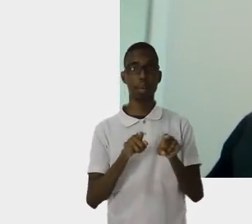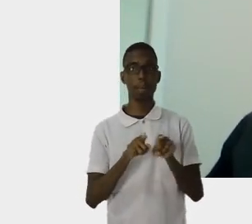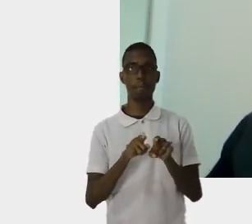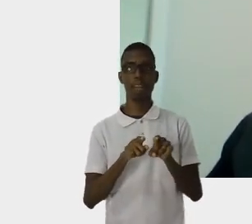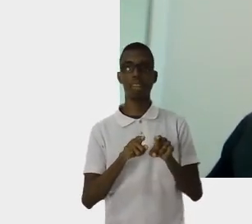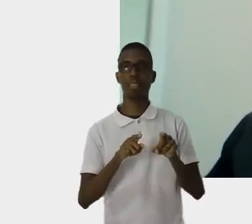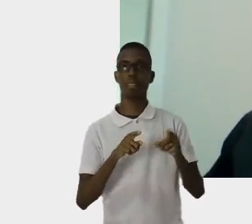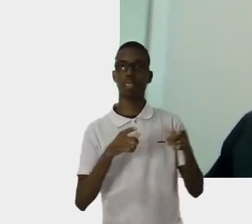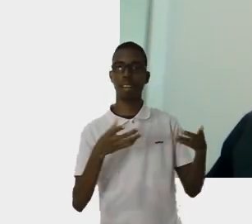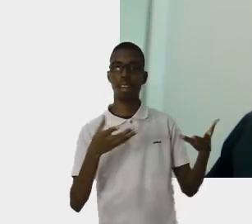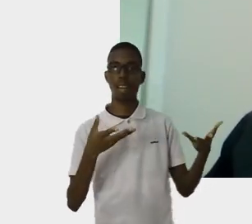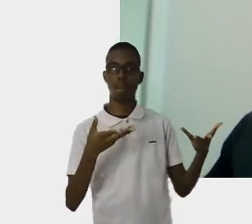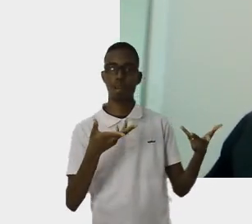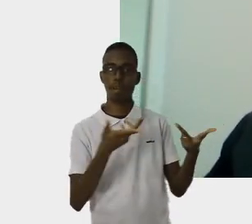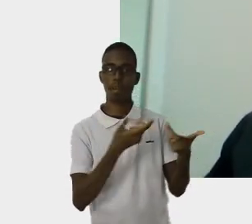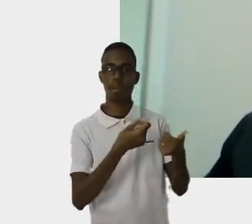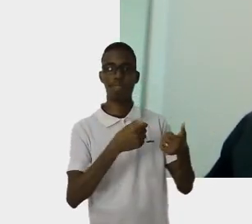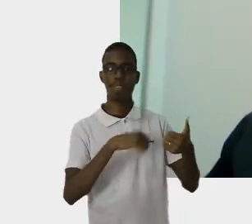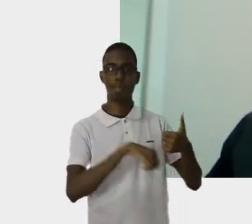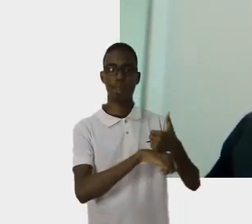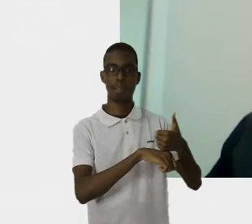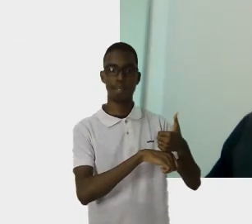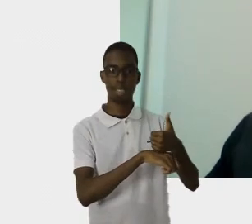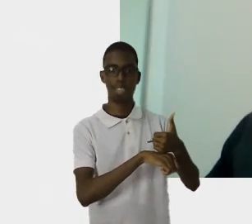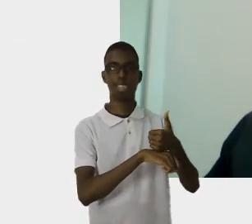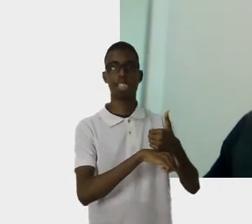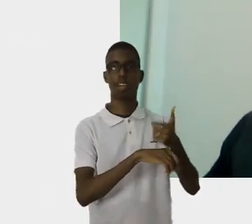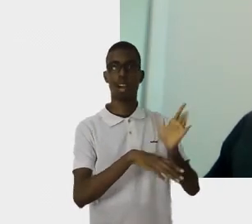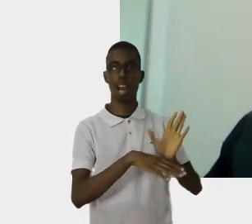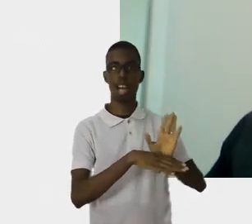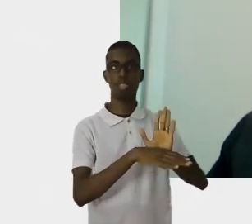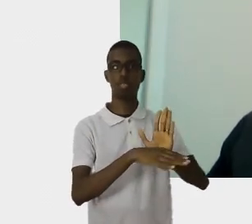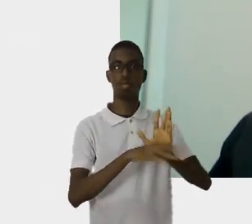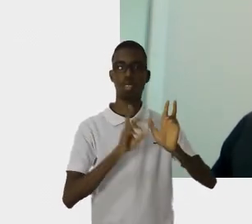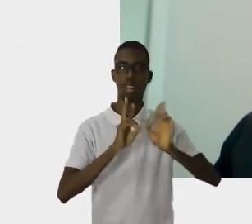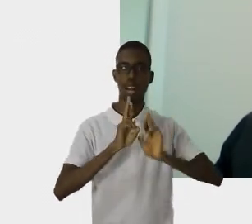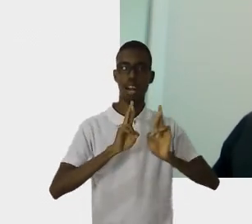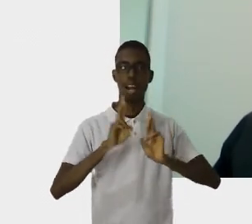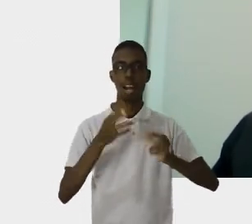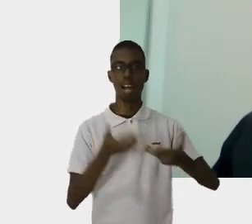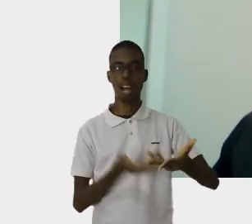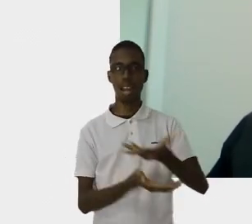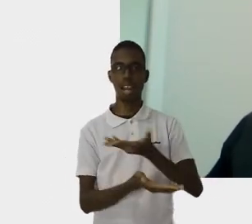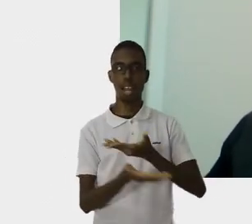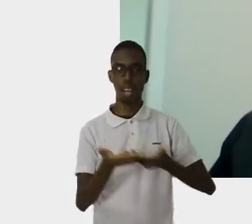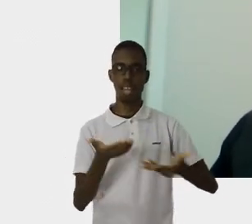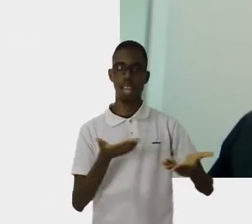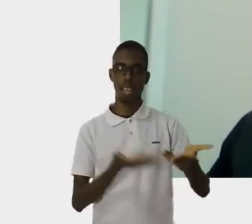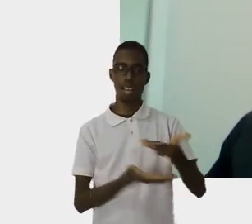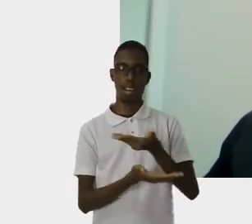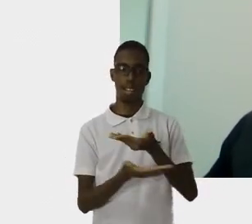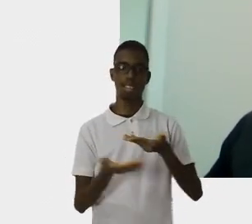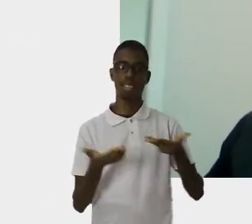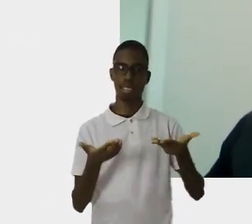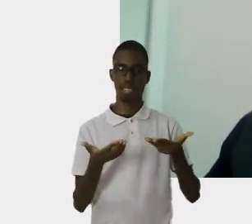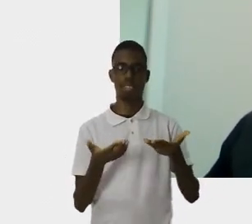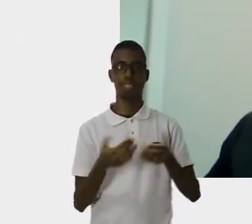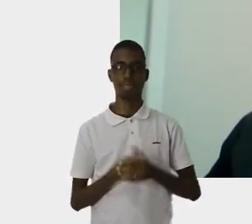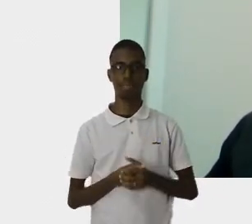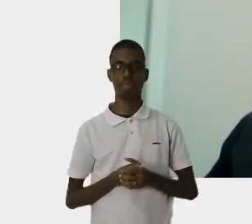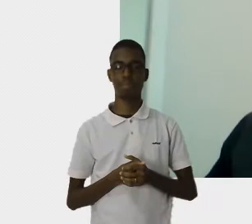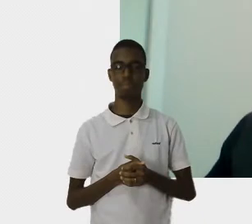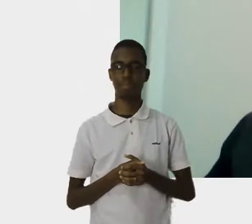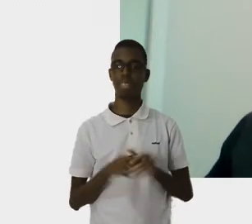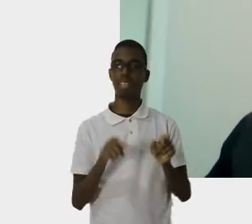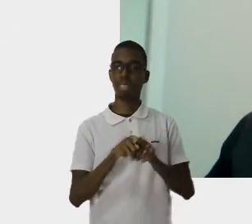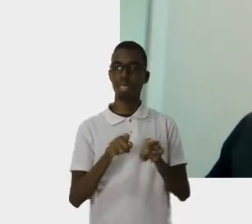fortalecendo cada vez mais as relações entre as pessoas por meio desses, agora dessas as vias midiáticas, né? Cumprimentar